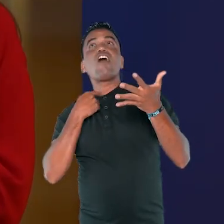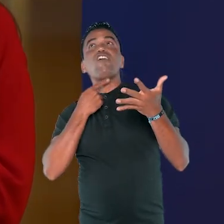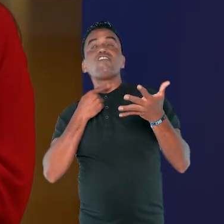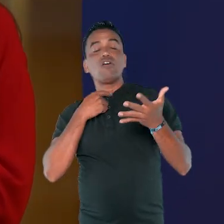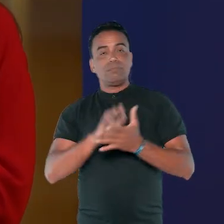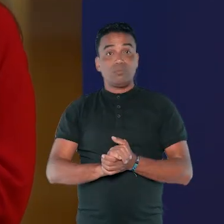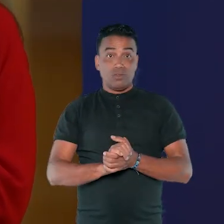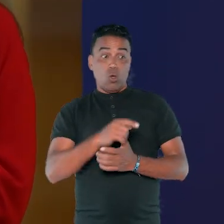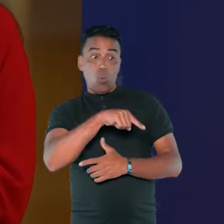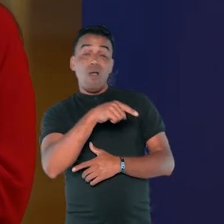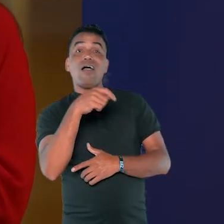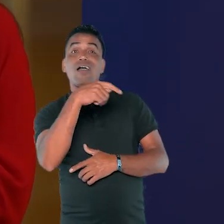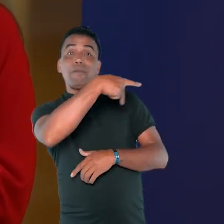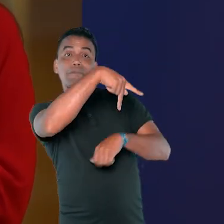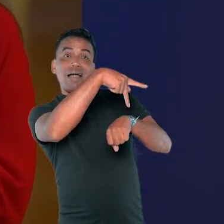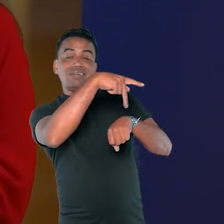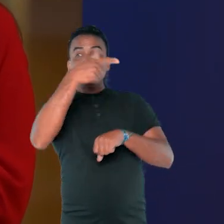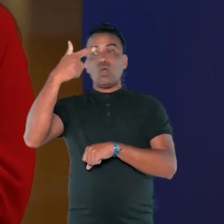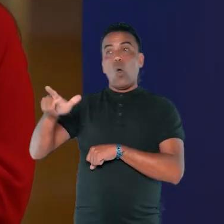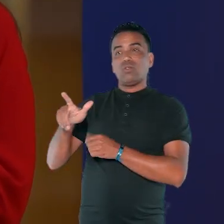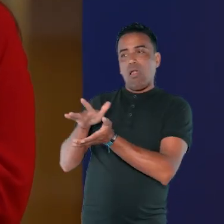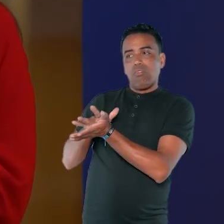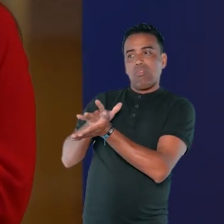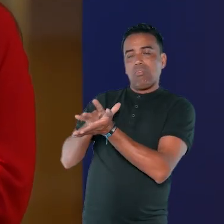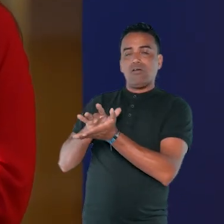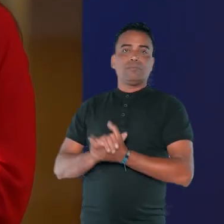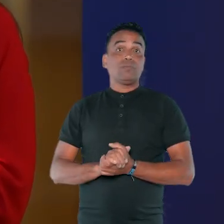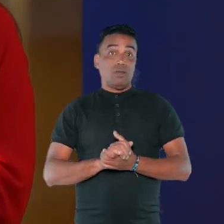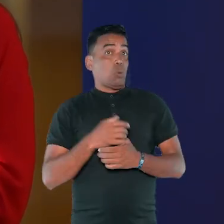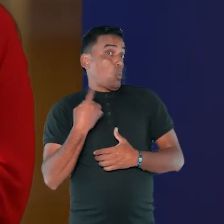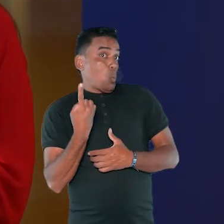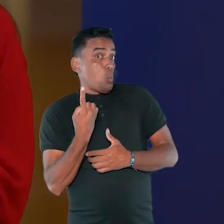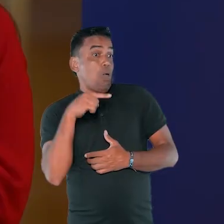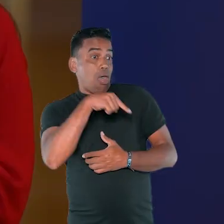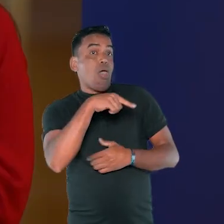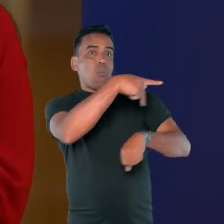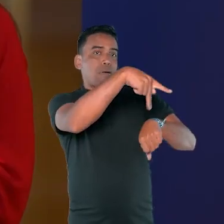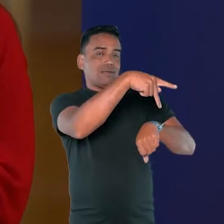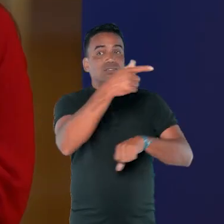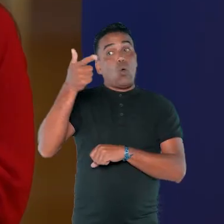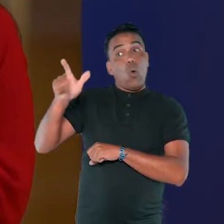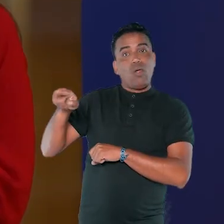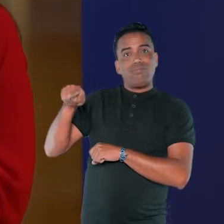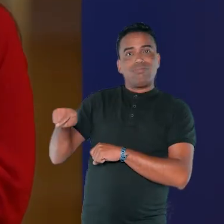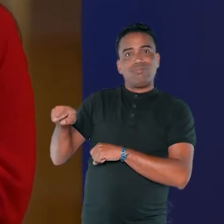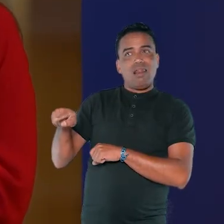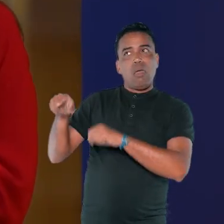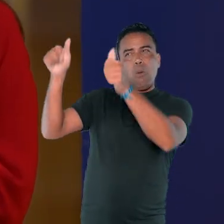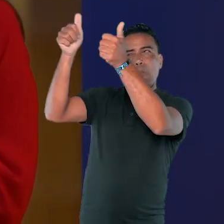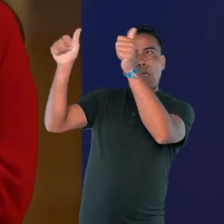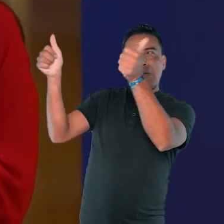coisa é um país, outra um fingimento. Uma coisa é um país, outra um